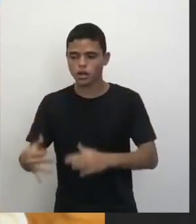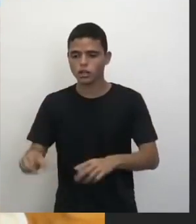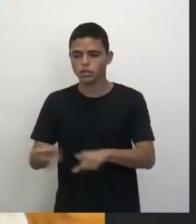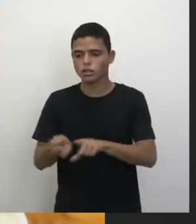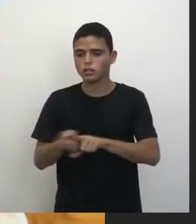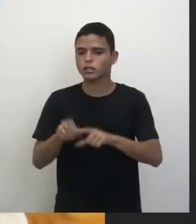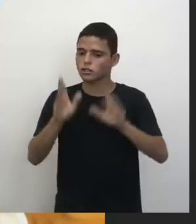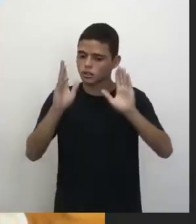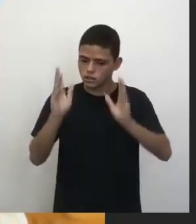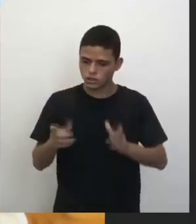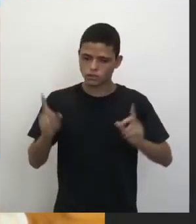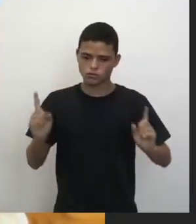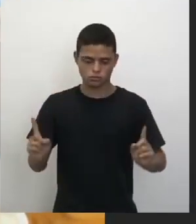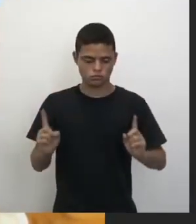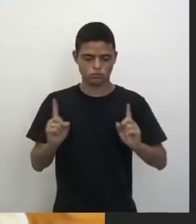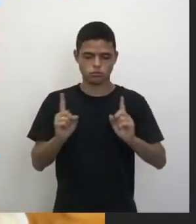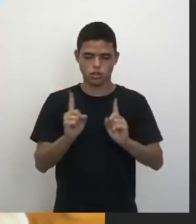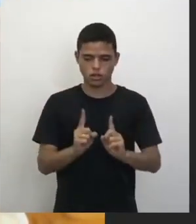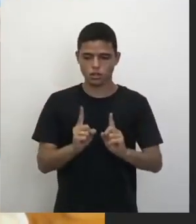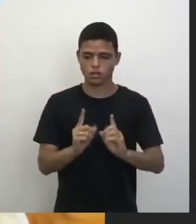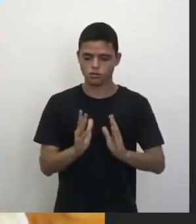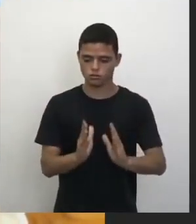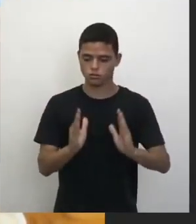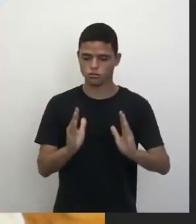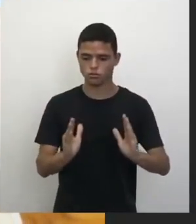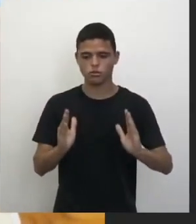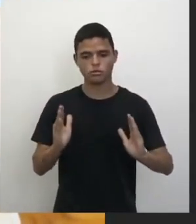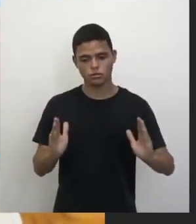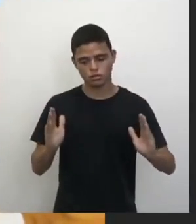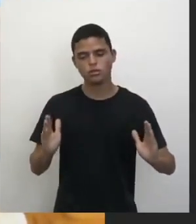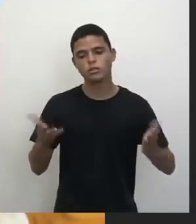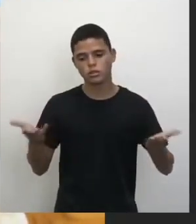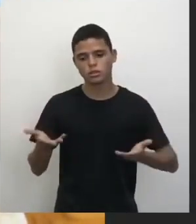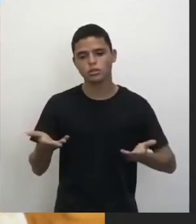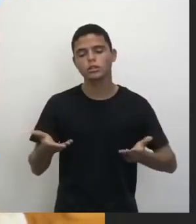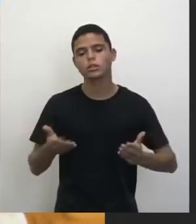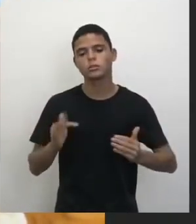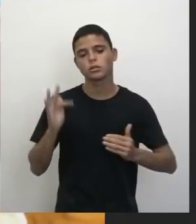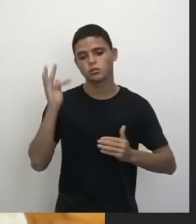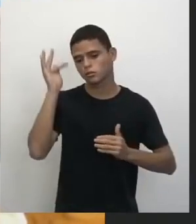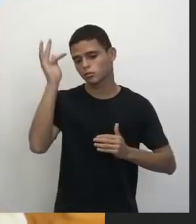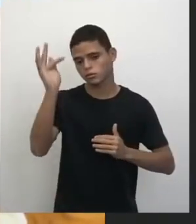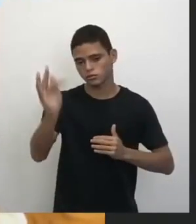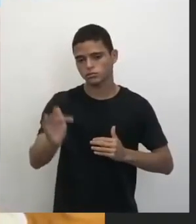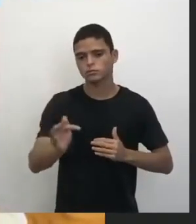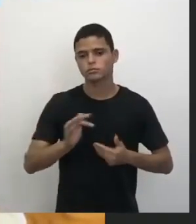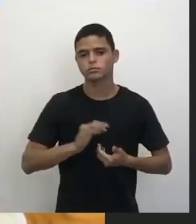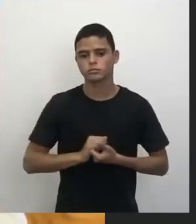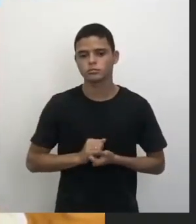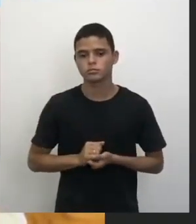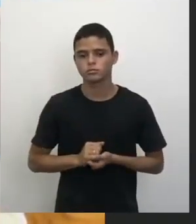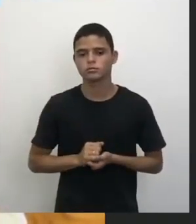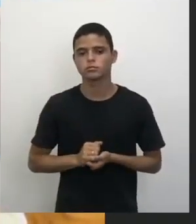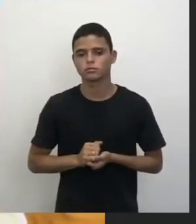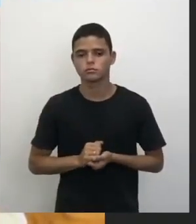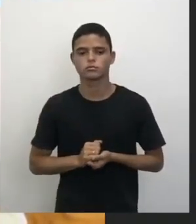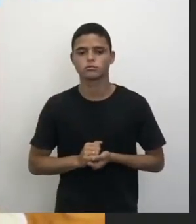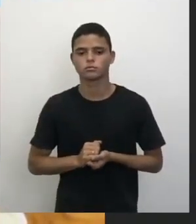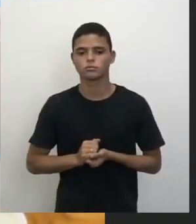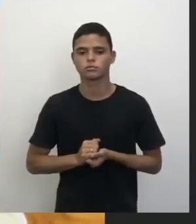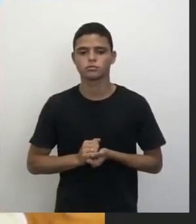já foi menor, né? O mercado hoje em dia ele está um pouco melhor, mas eu espero que futuramente o